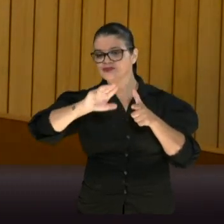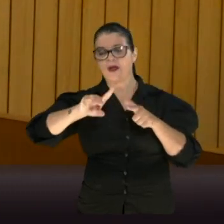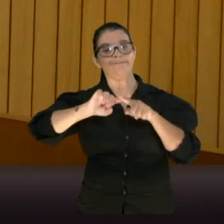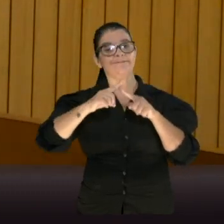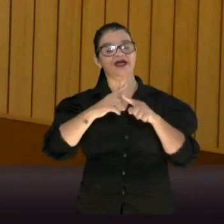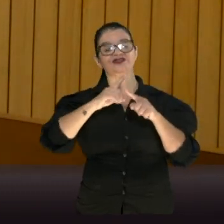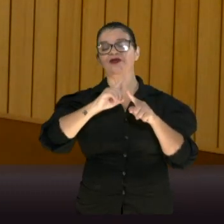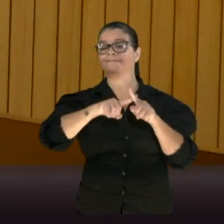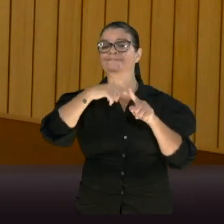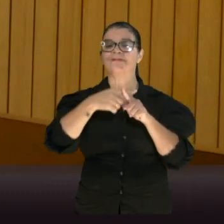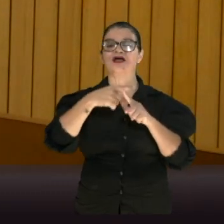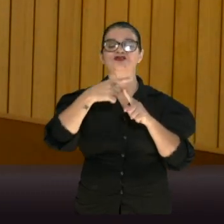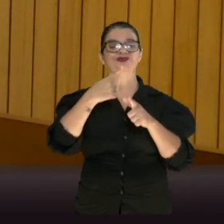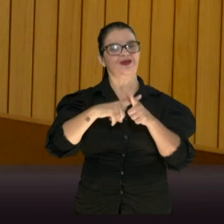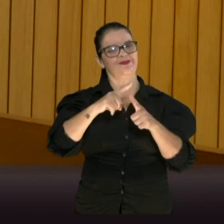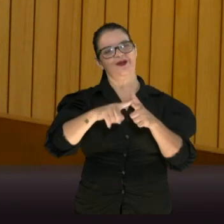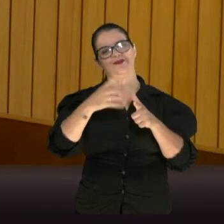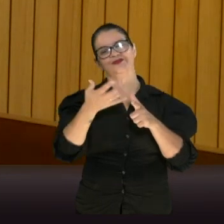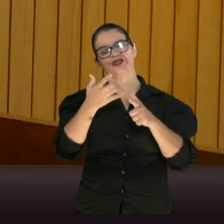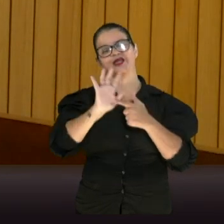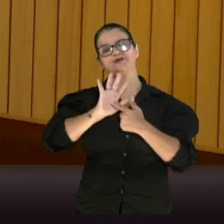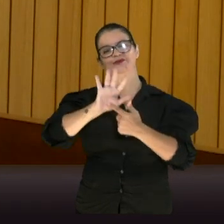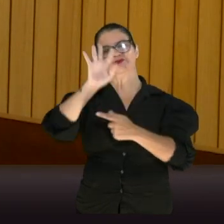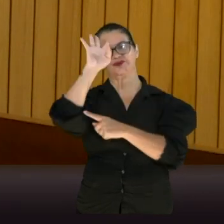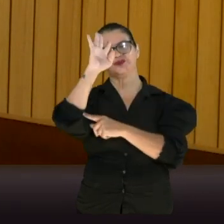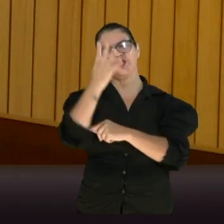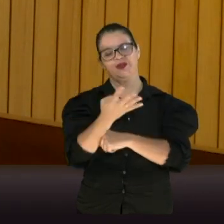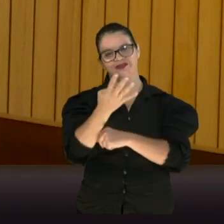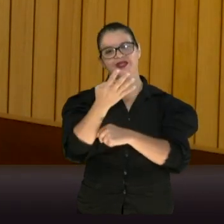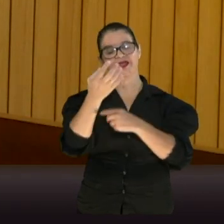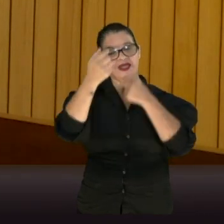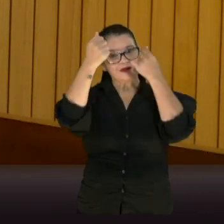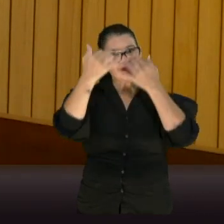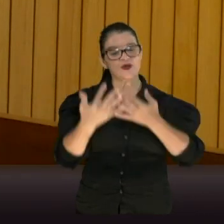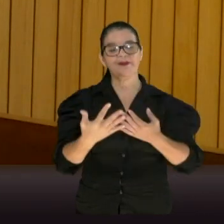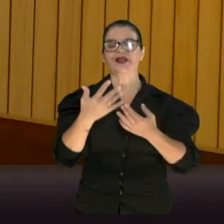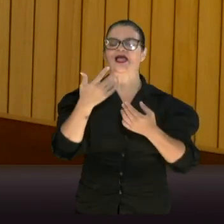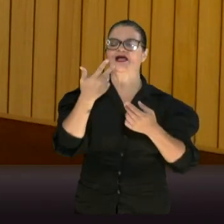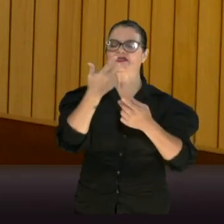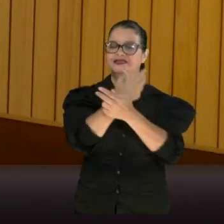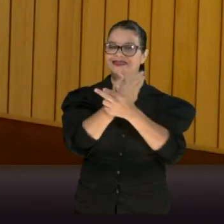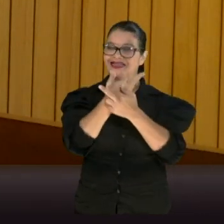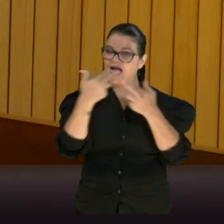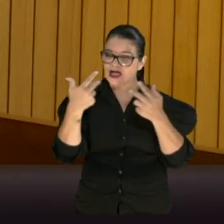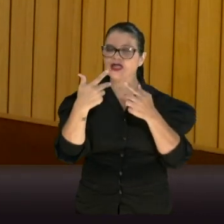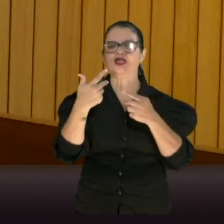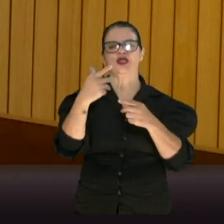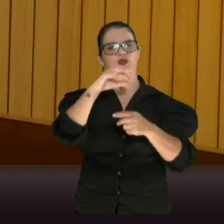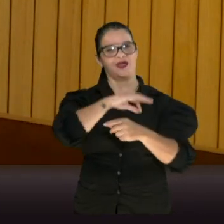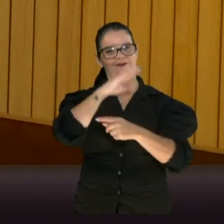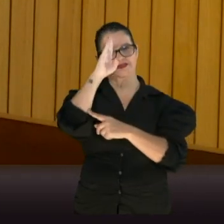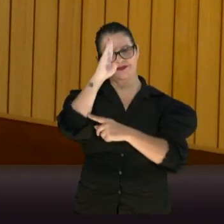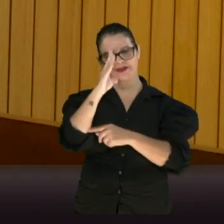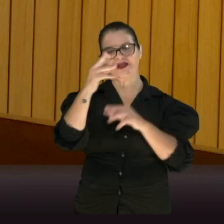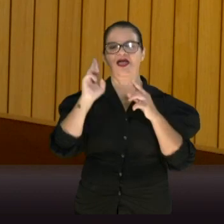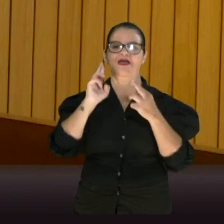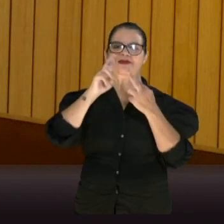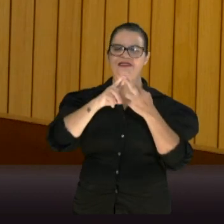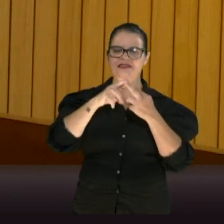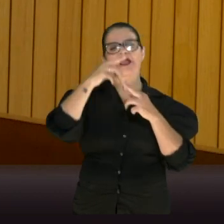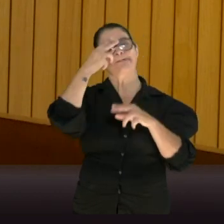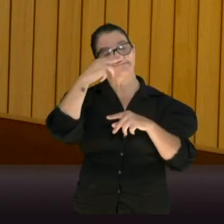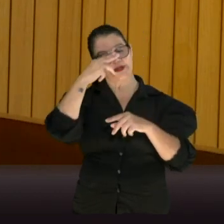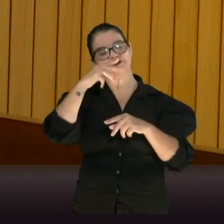falar das soluções. Nós queremos falar daquilo que a Polícia Militar representa, mesmo em meio a dificuldades, deputado Renato